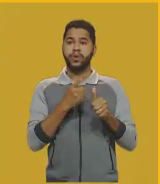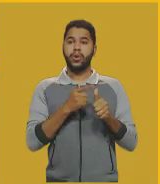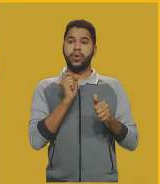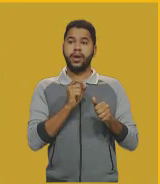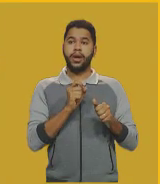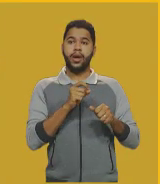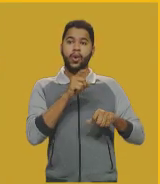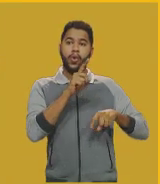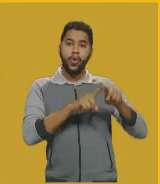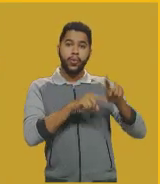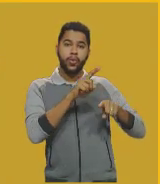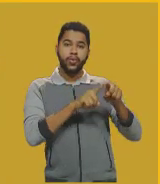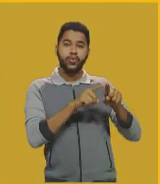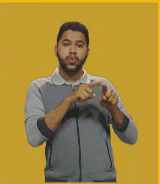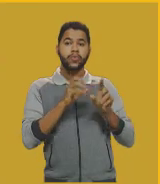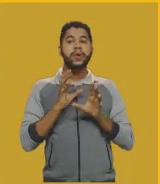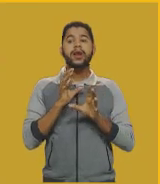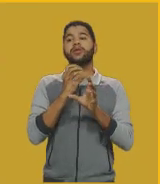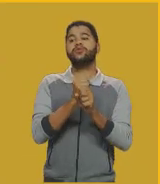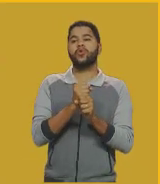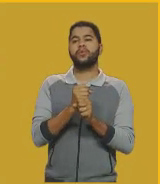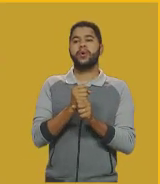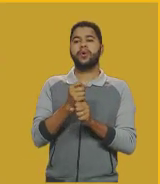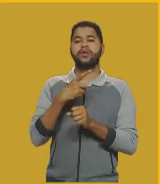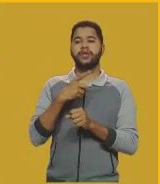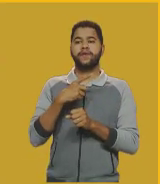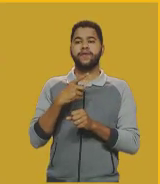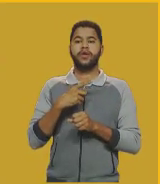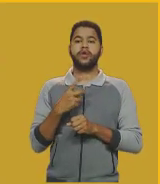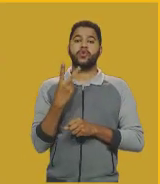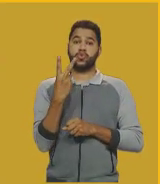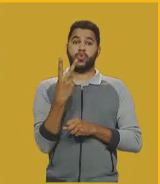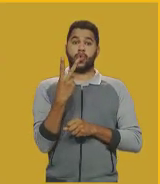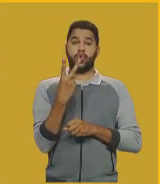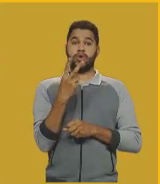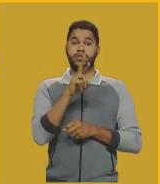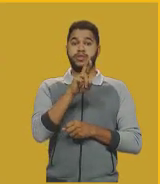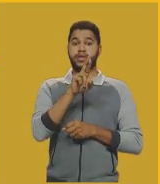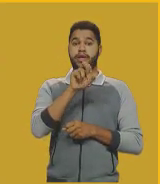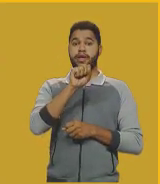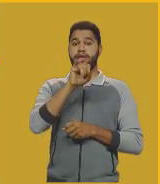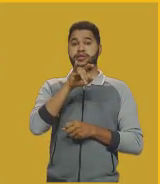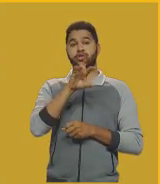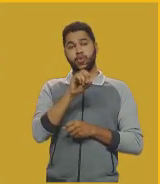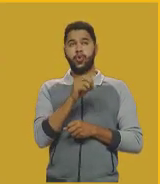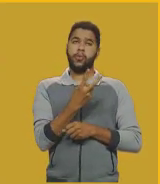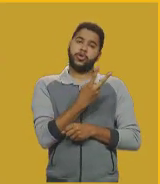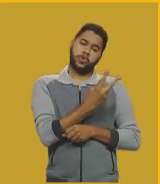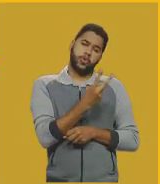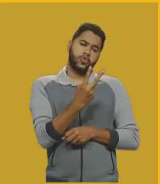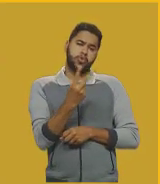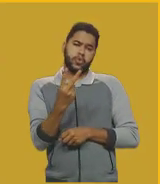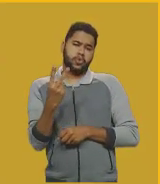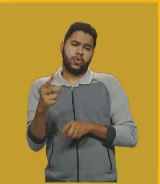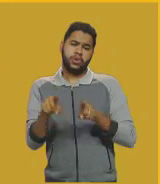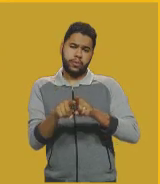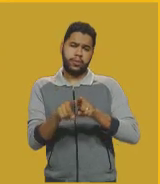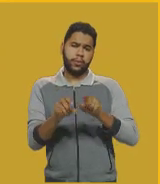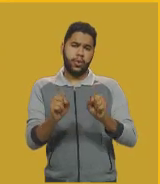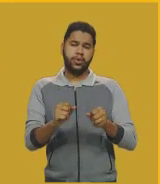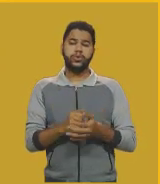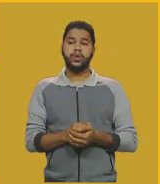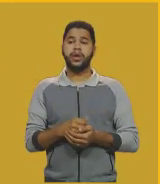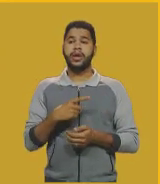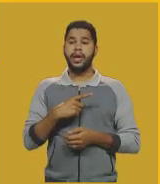O produto pela soma a gente vai usar quando tivermos dois resistores, ou você pode pegar de 2 em 2 também. E aí a resistência equivalente vai